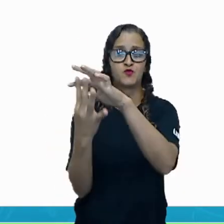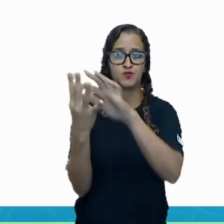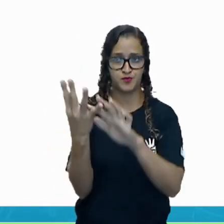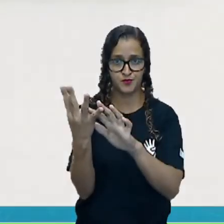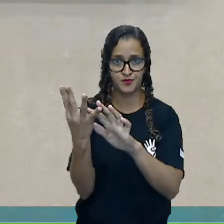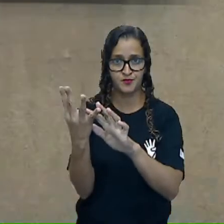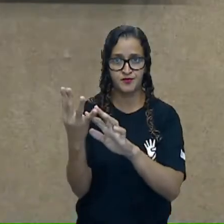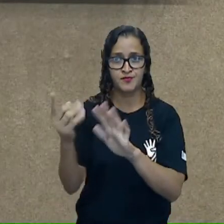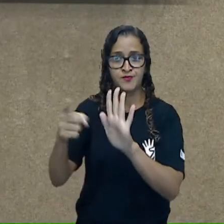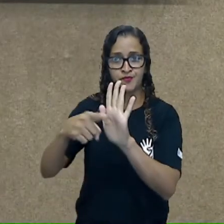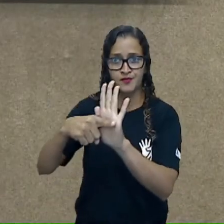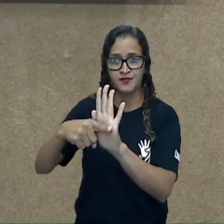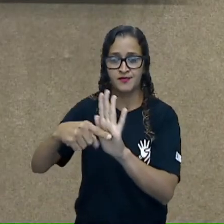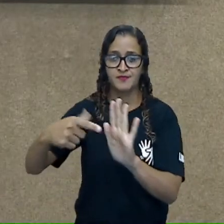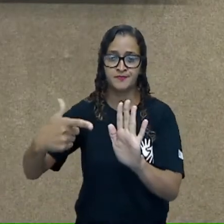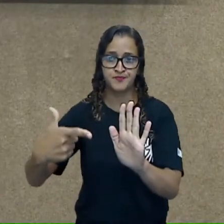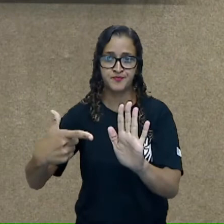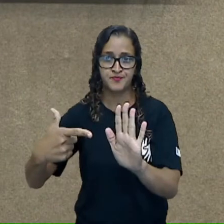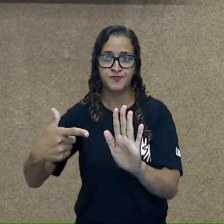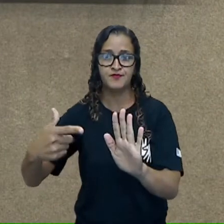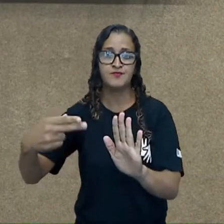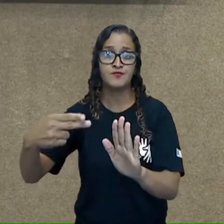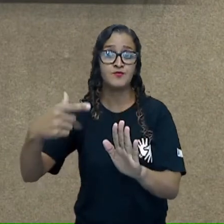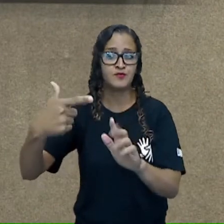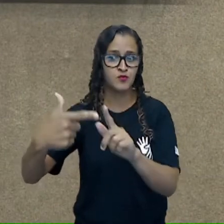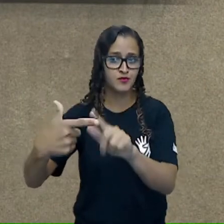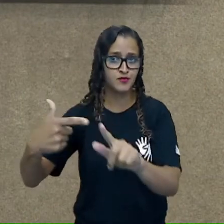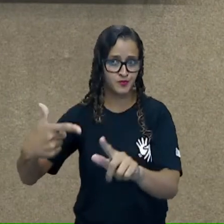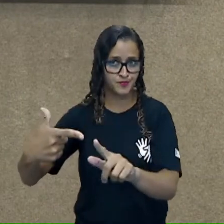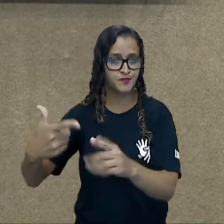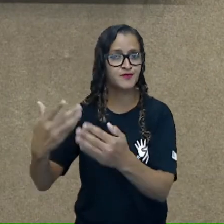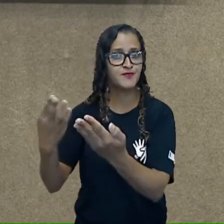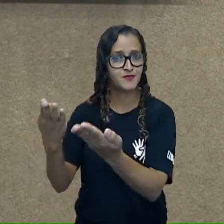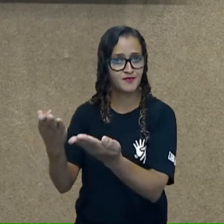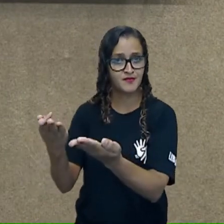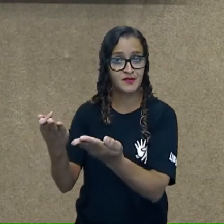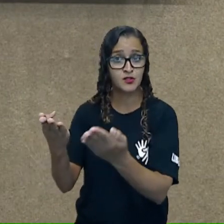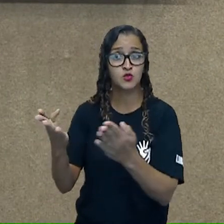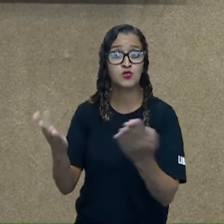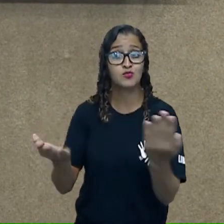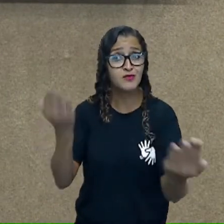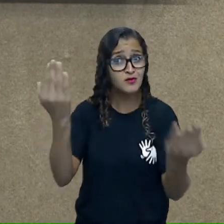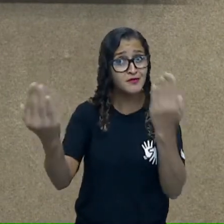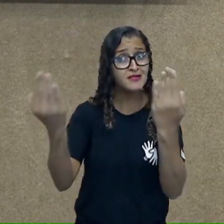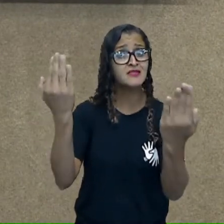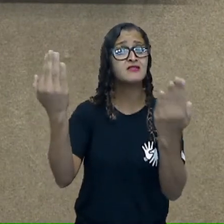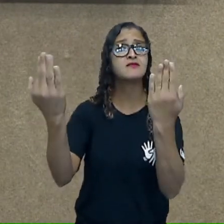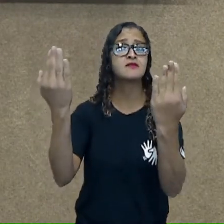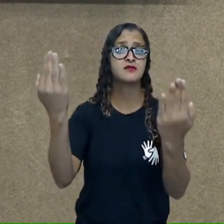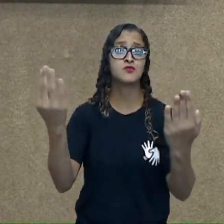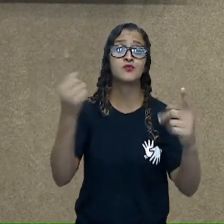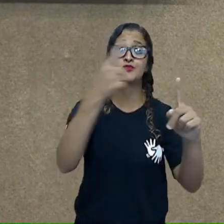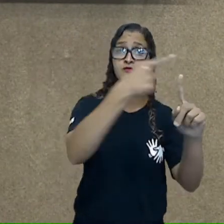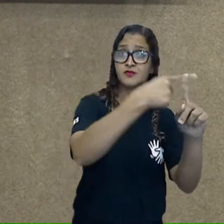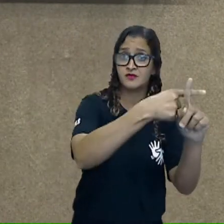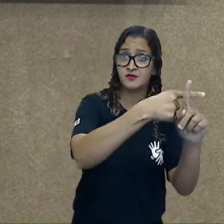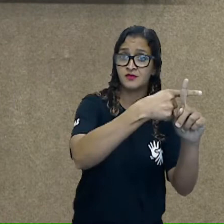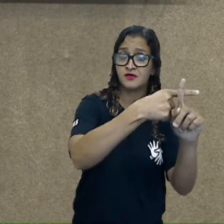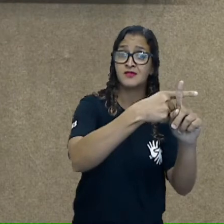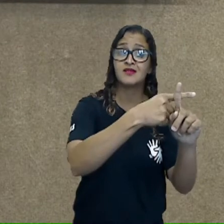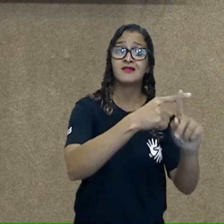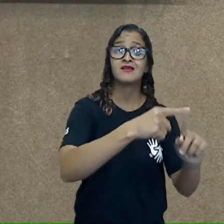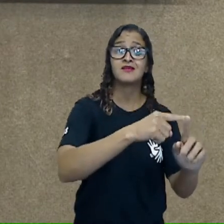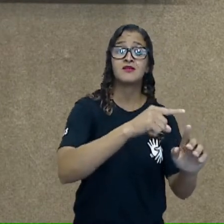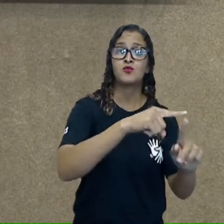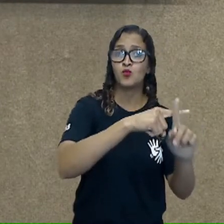Então, observe o que a professora está querendo mostrar para vocês. Na adição, como eu vou somar, eu vou encontrar um